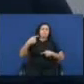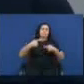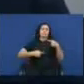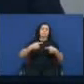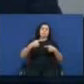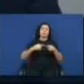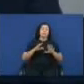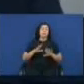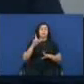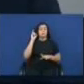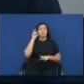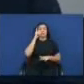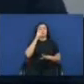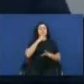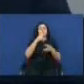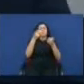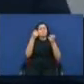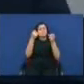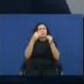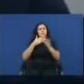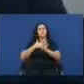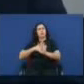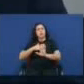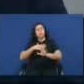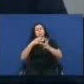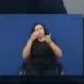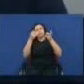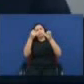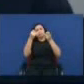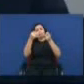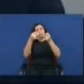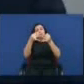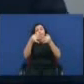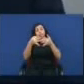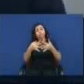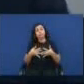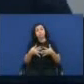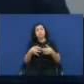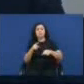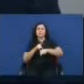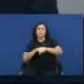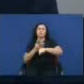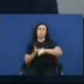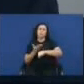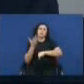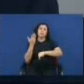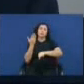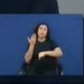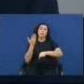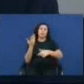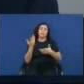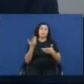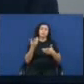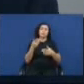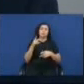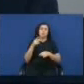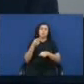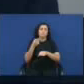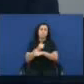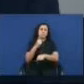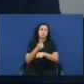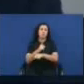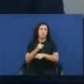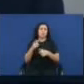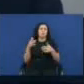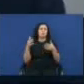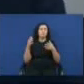realmente eu consegui explicar para ele que, né, naquela altura da noite, ficando forçando as pessoas a